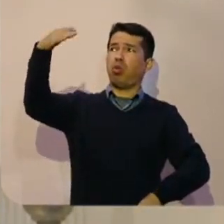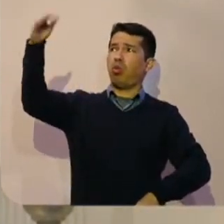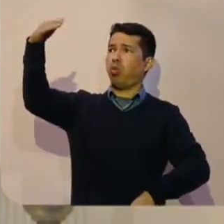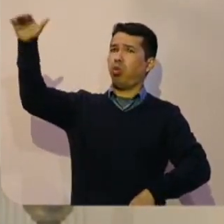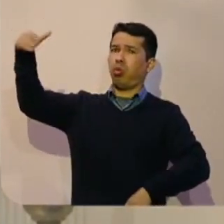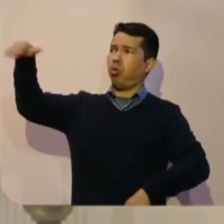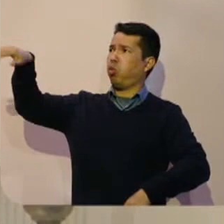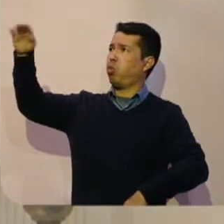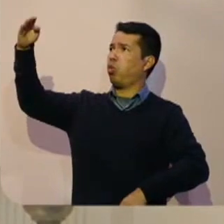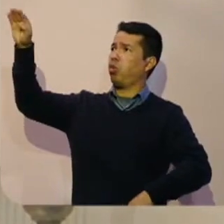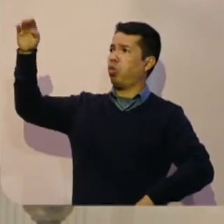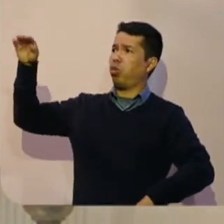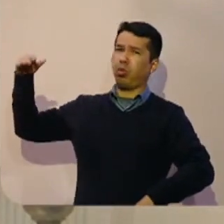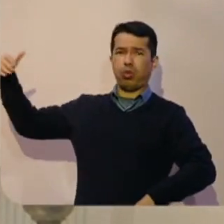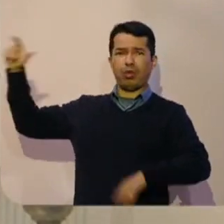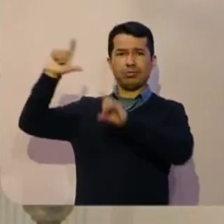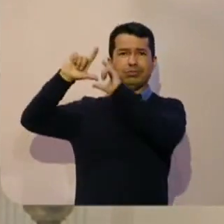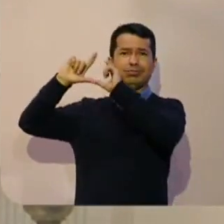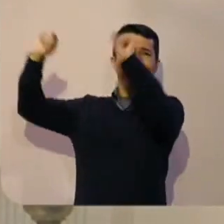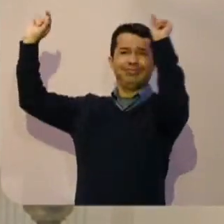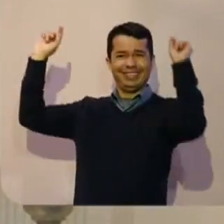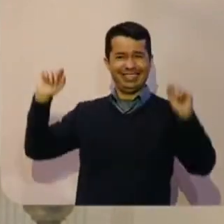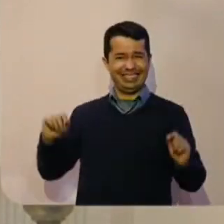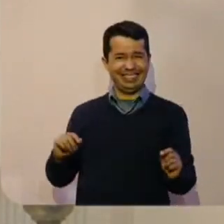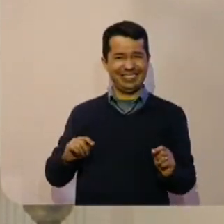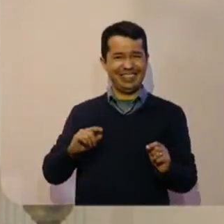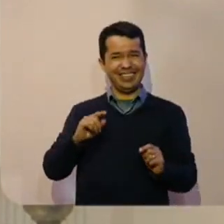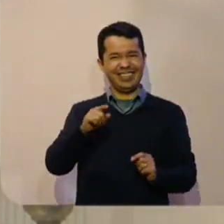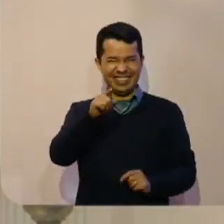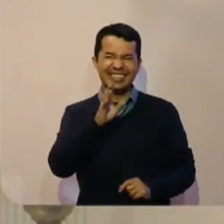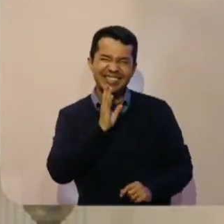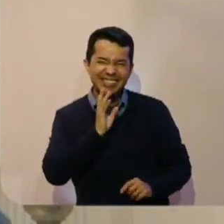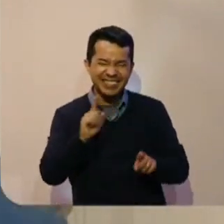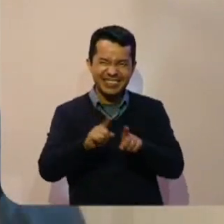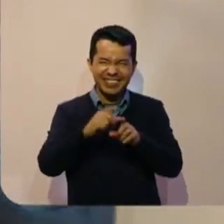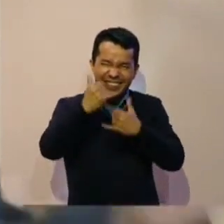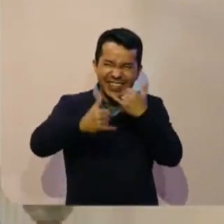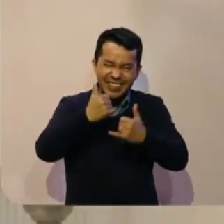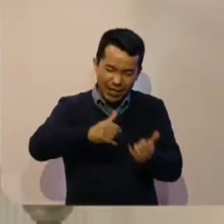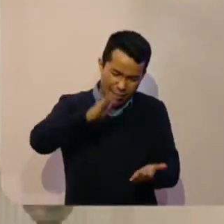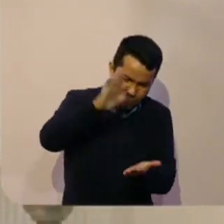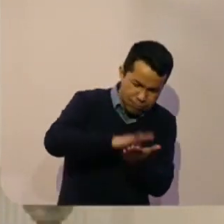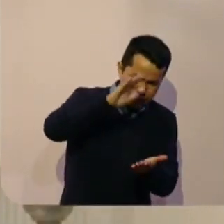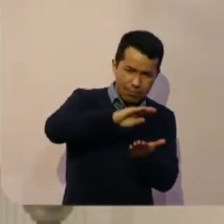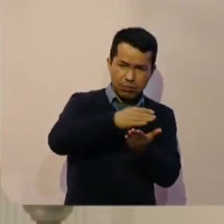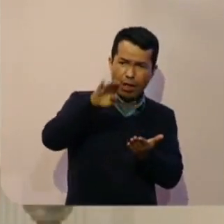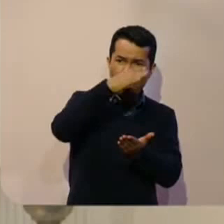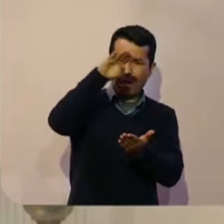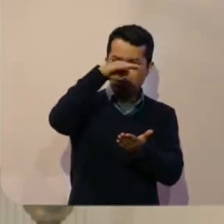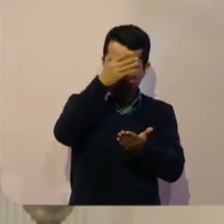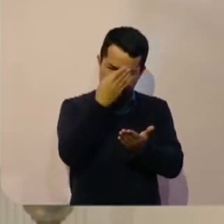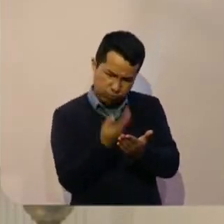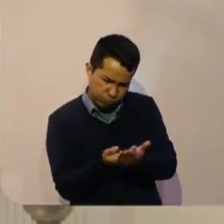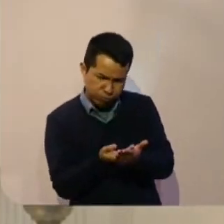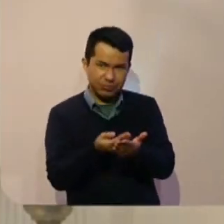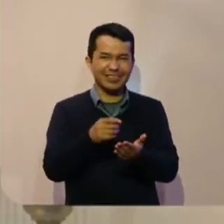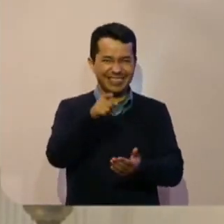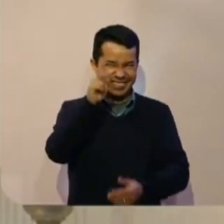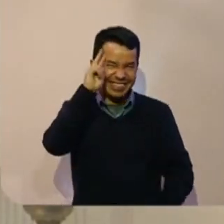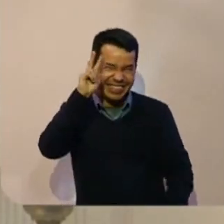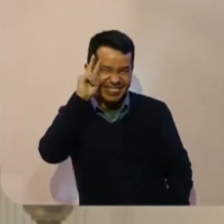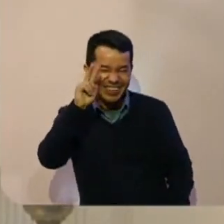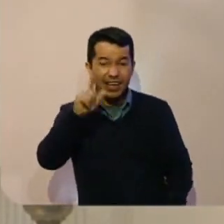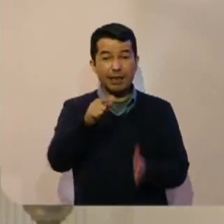gente faz assim, ela roda, não é? Então, provavelmente esse papel poderia estar em qualquer lugar. Outro,